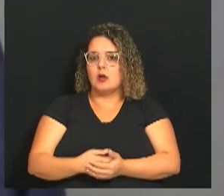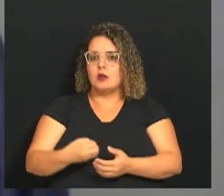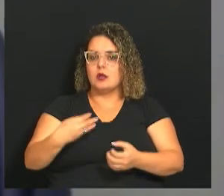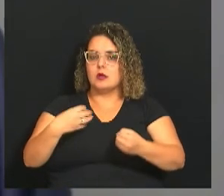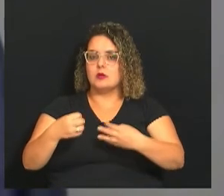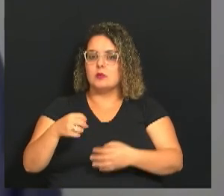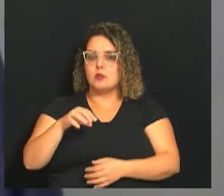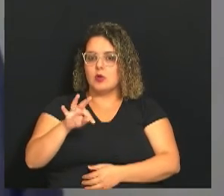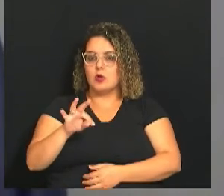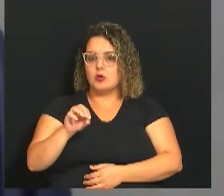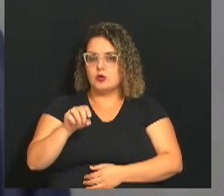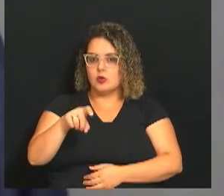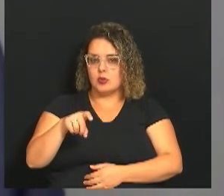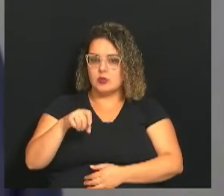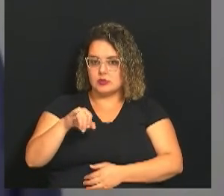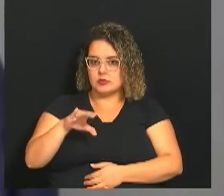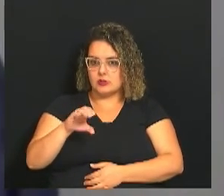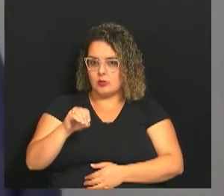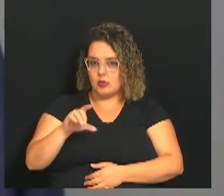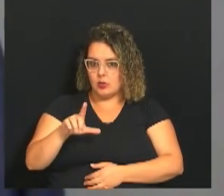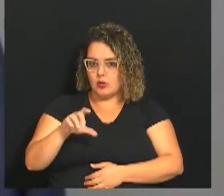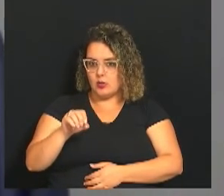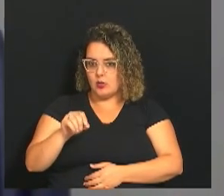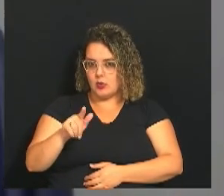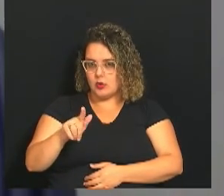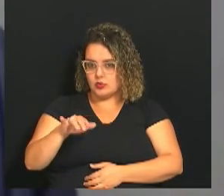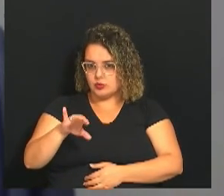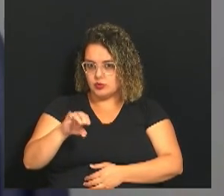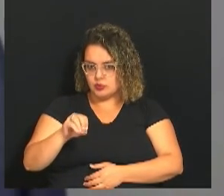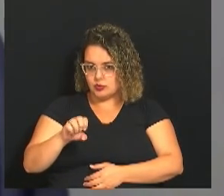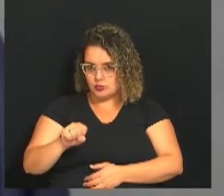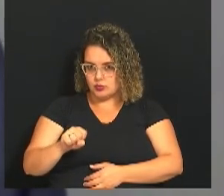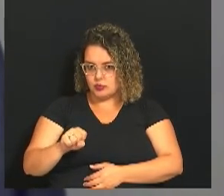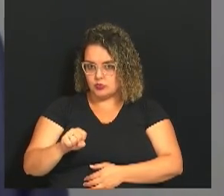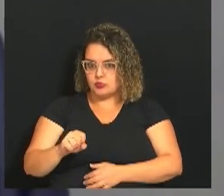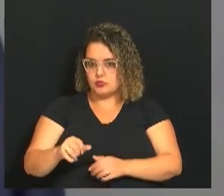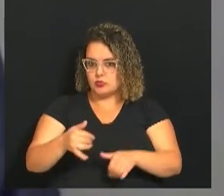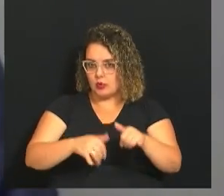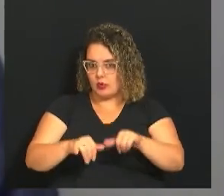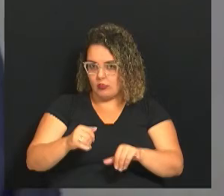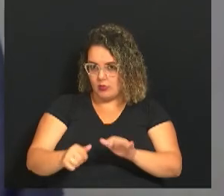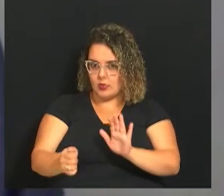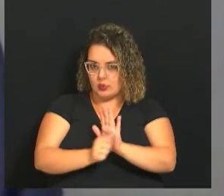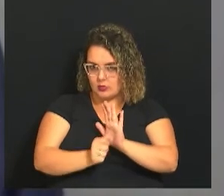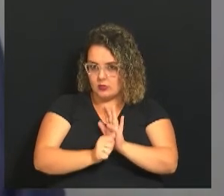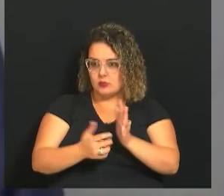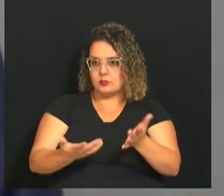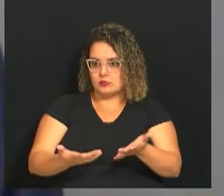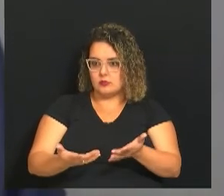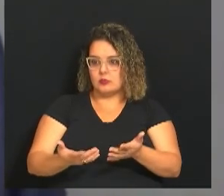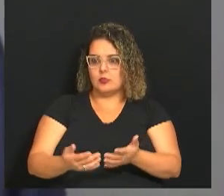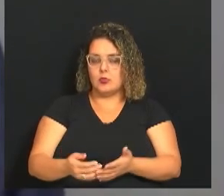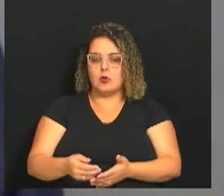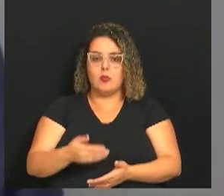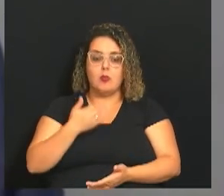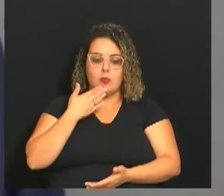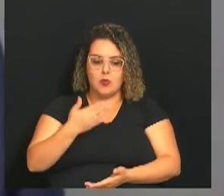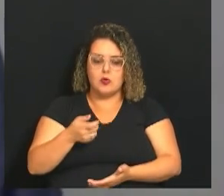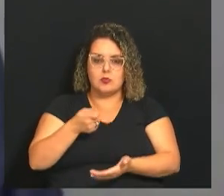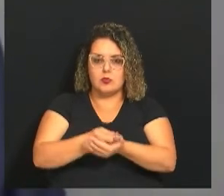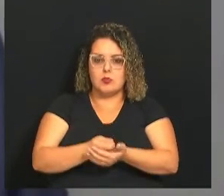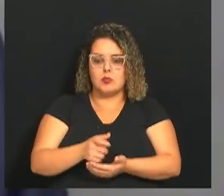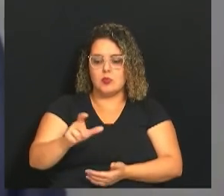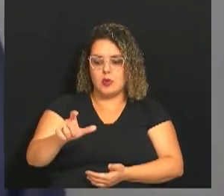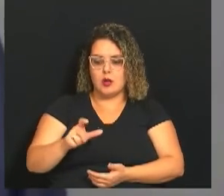de carta da autorização para dirigir e para a exigência da carteira de motorista. Então, nesse caso, a